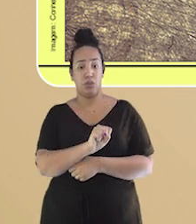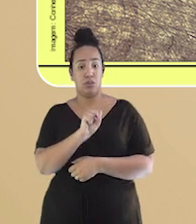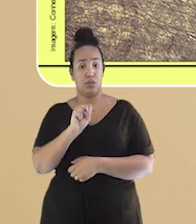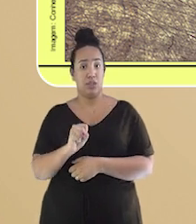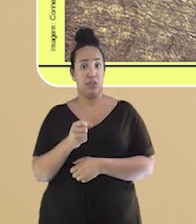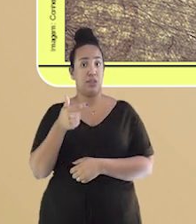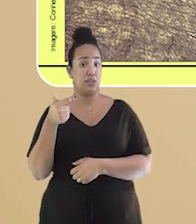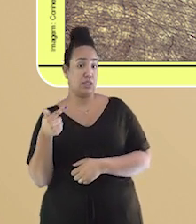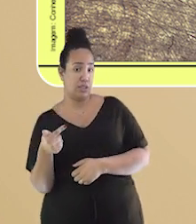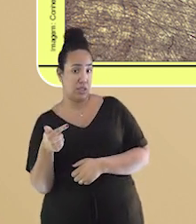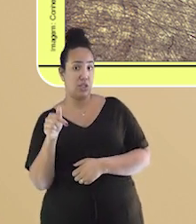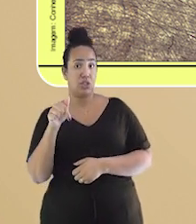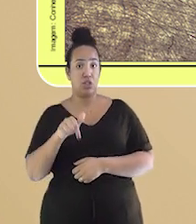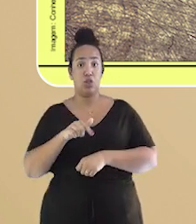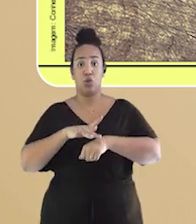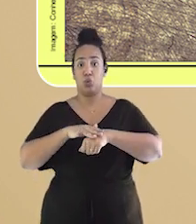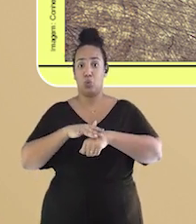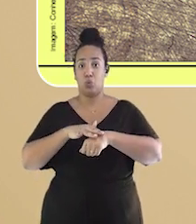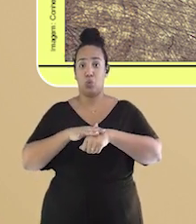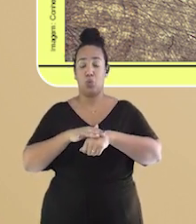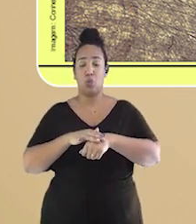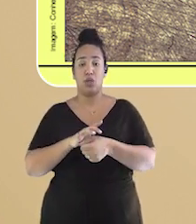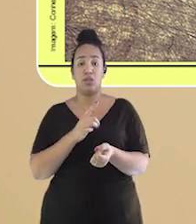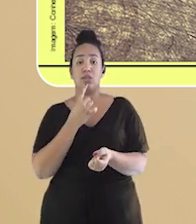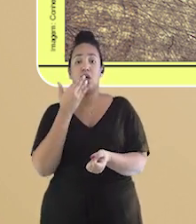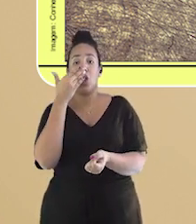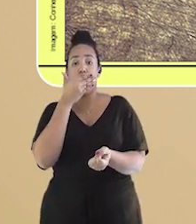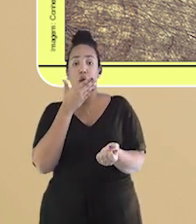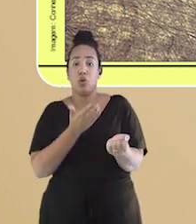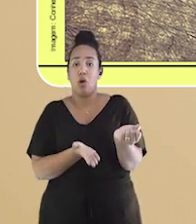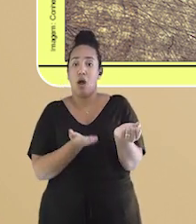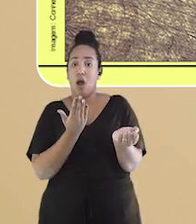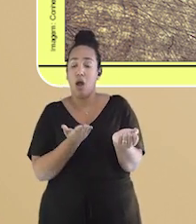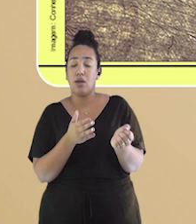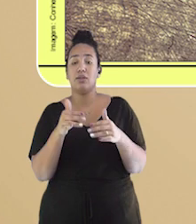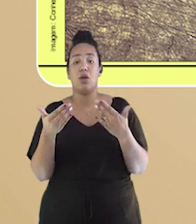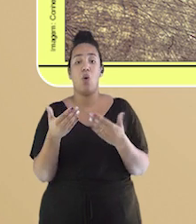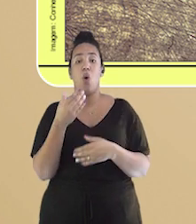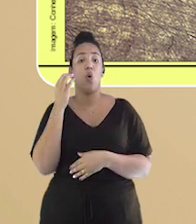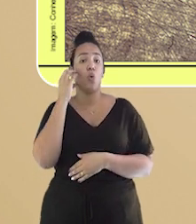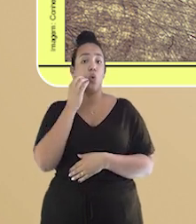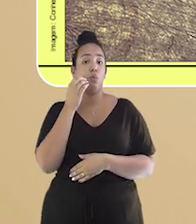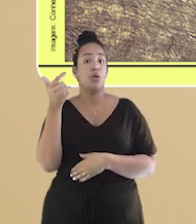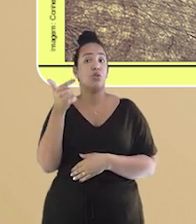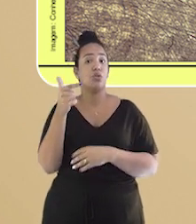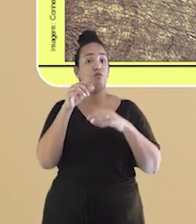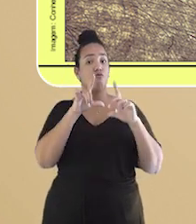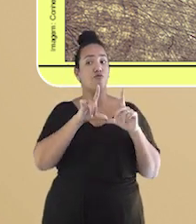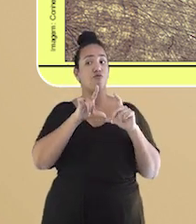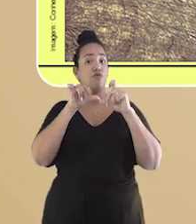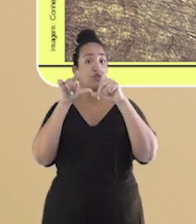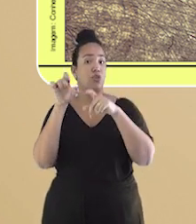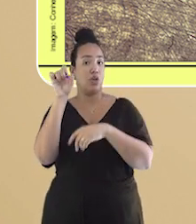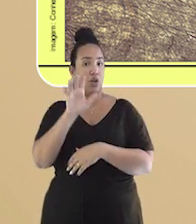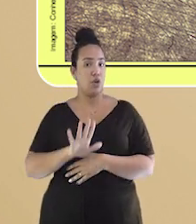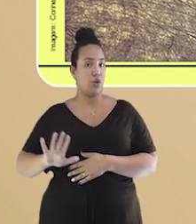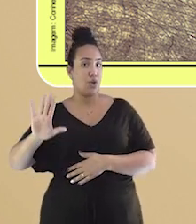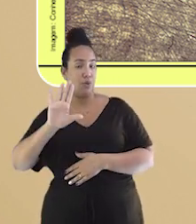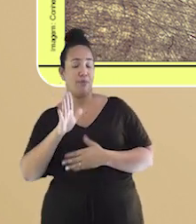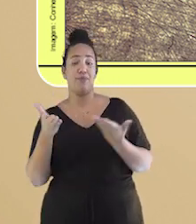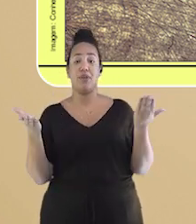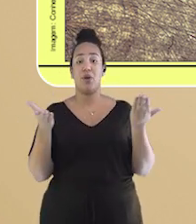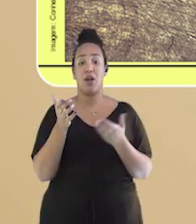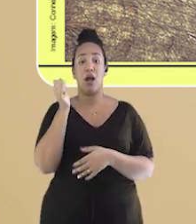gravemente afetado pela diabetes, Dom Pedro II viajou para a Europa a fim de dar início a um tratamento. E a princesa